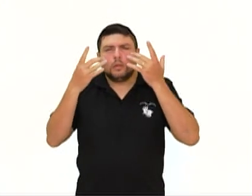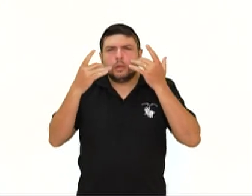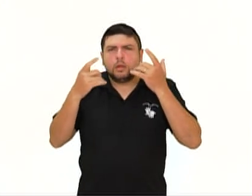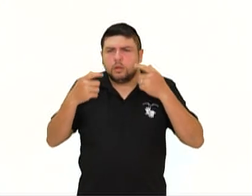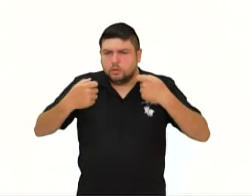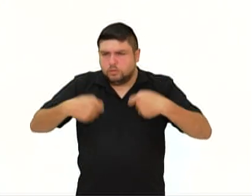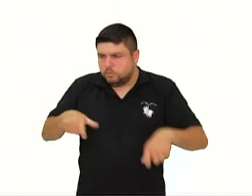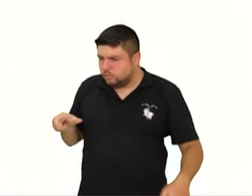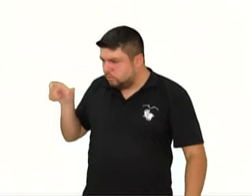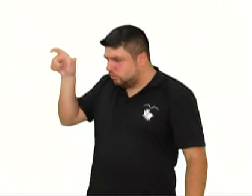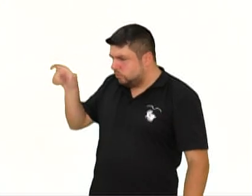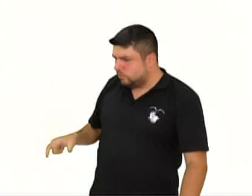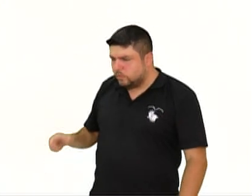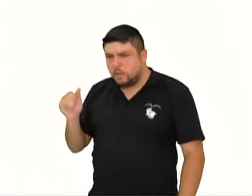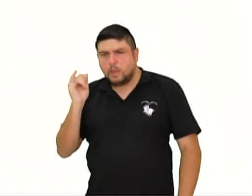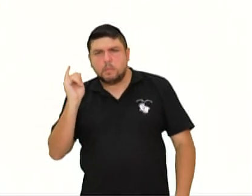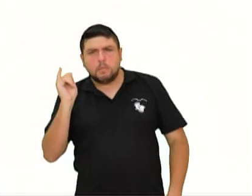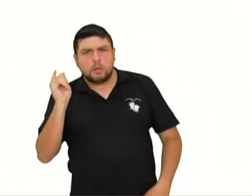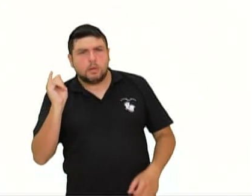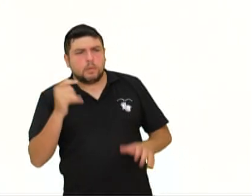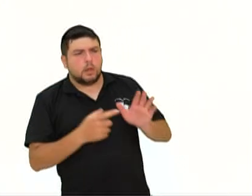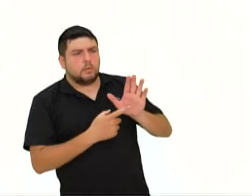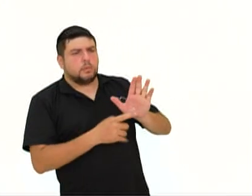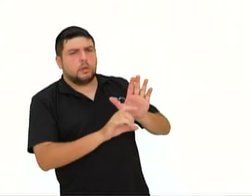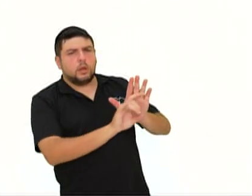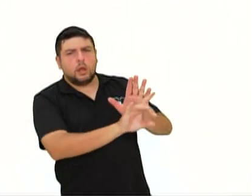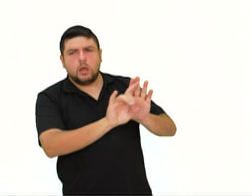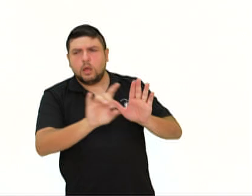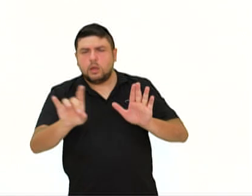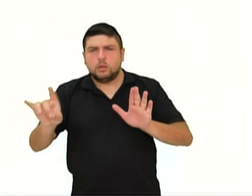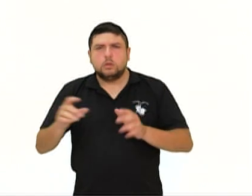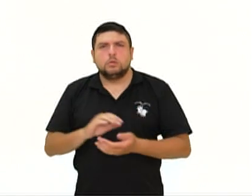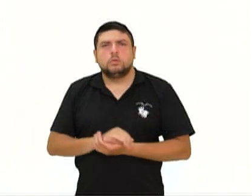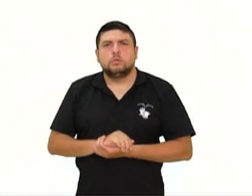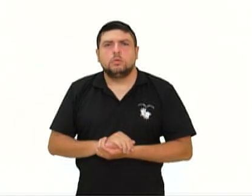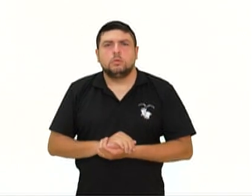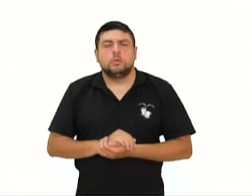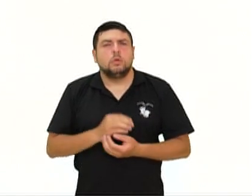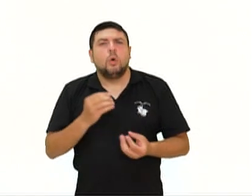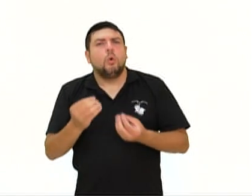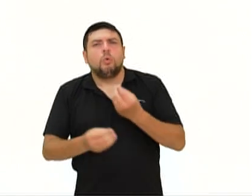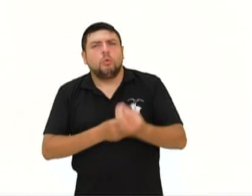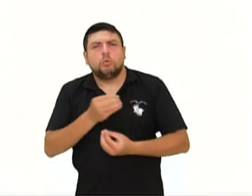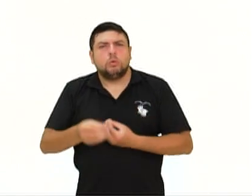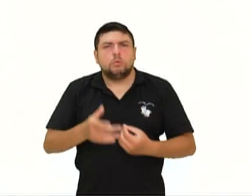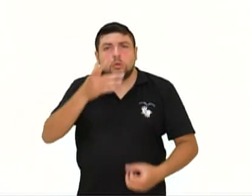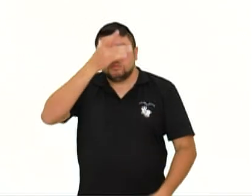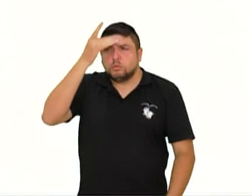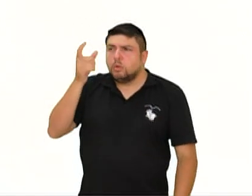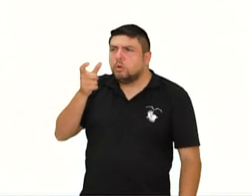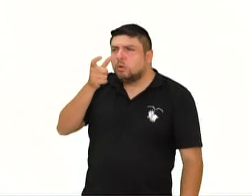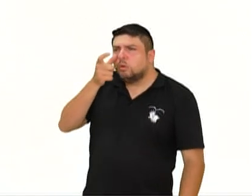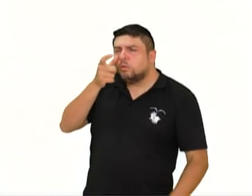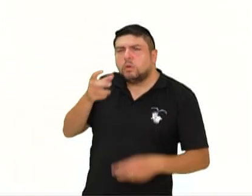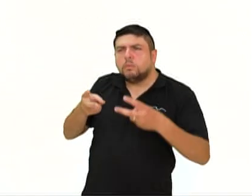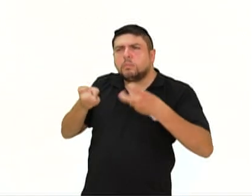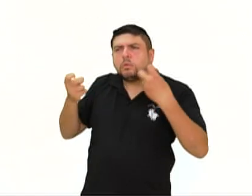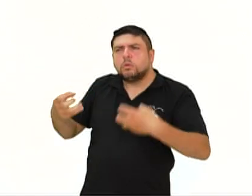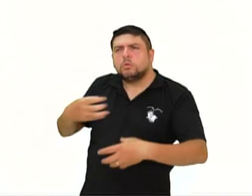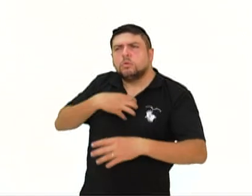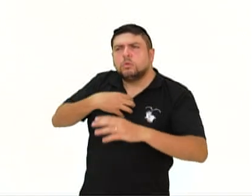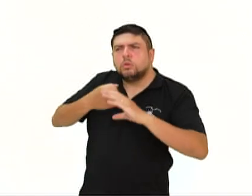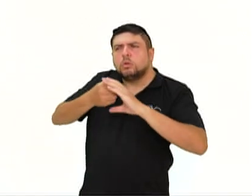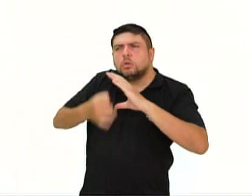os personagens. Como, então, que o interlocutor toma conhecimento dos fatos e das características das